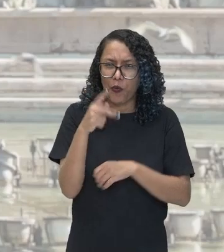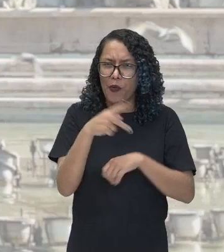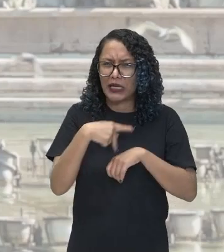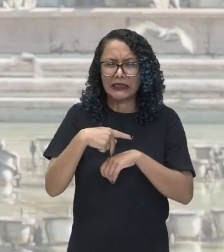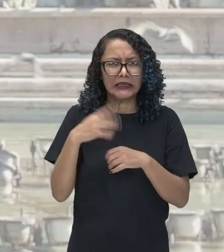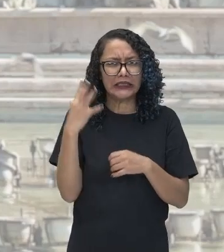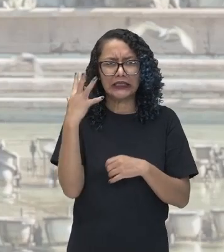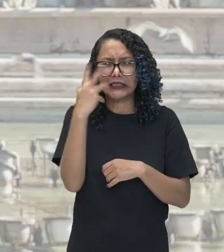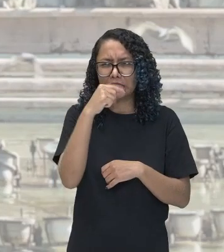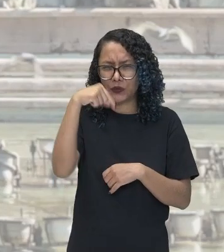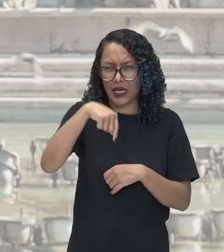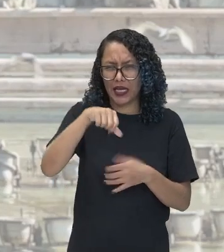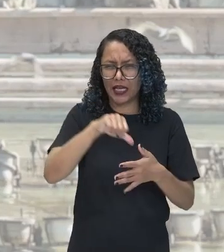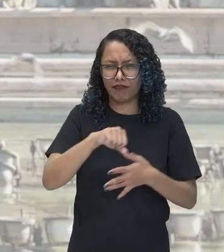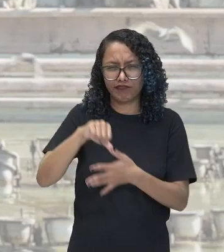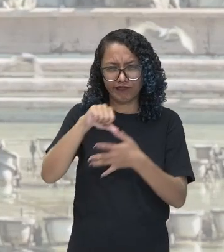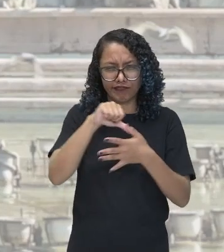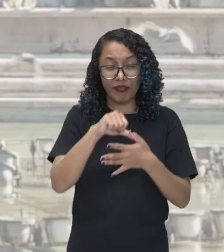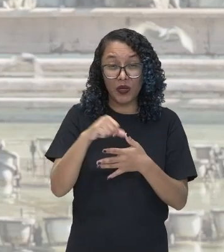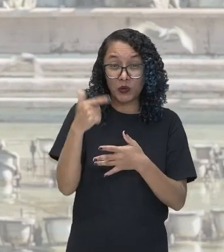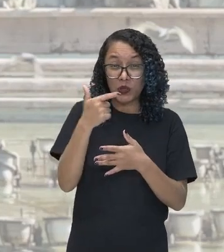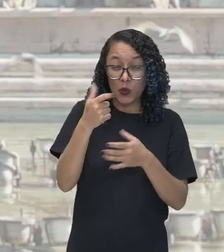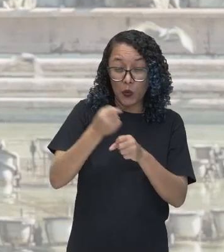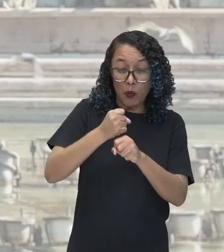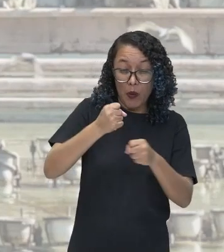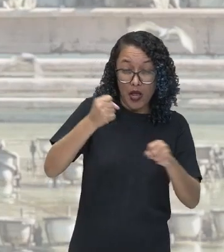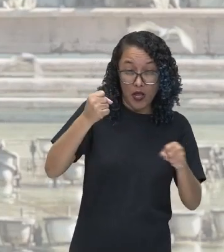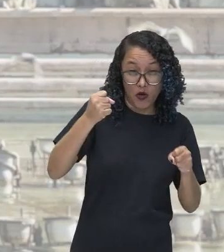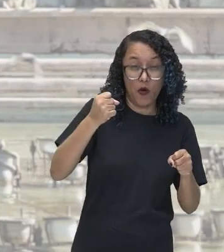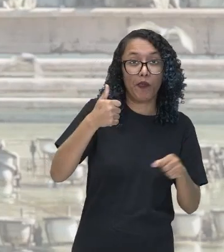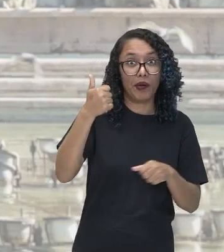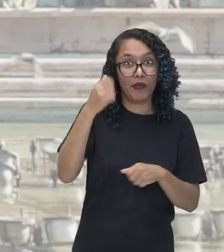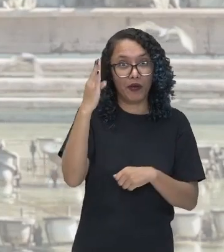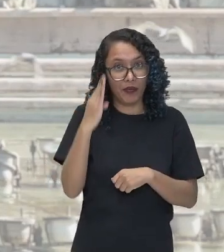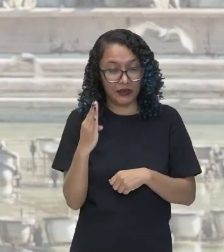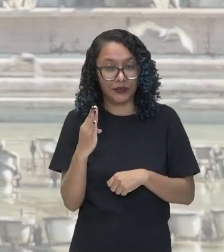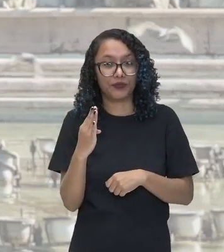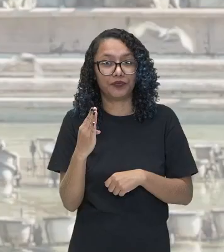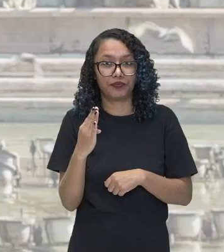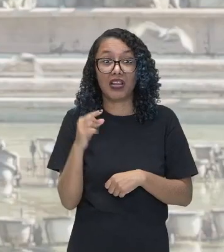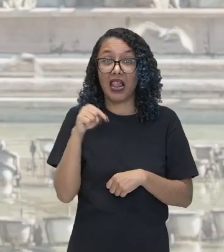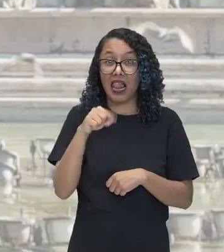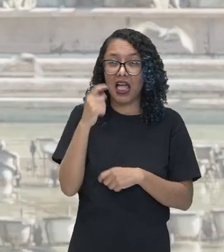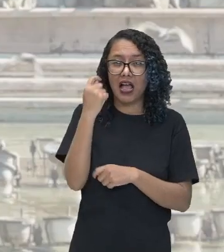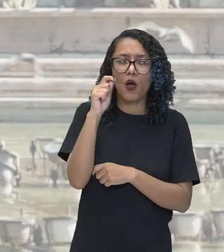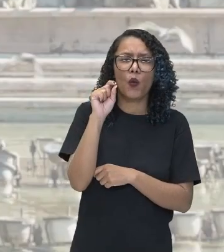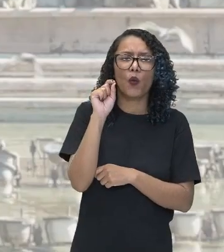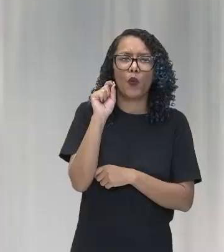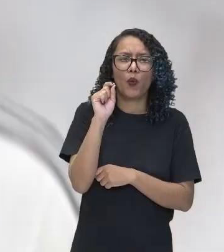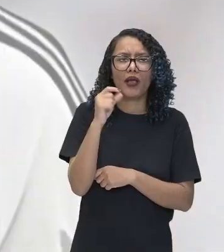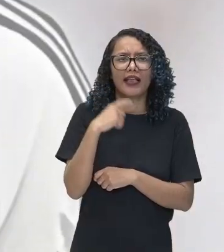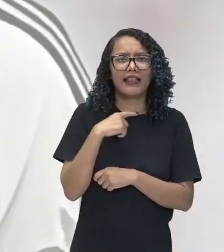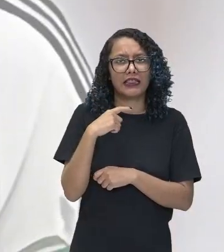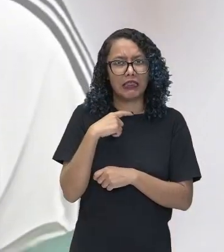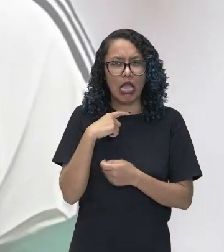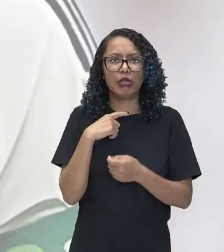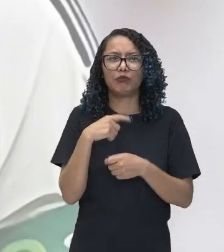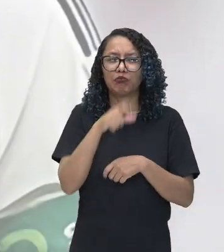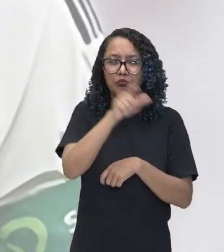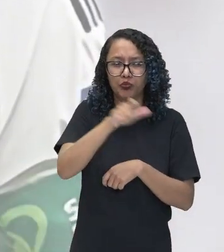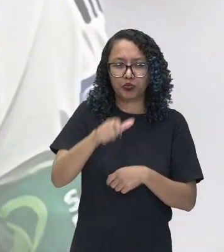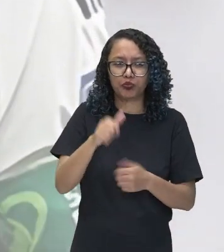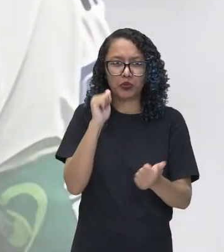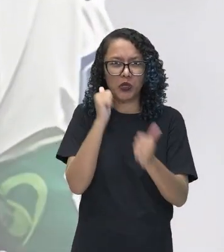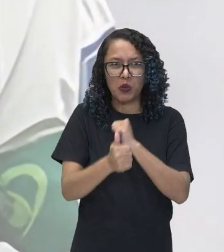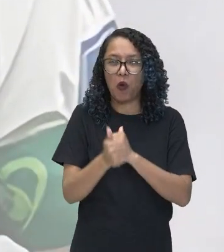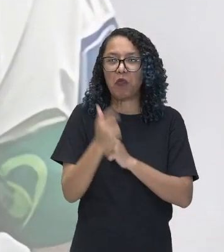do Sul, o segundo em extensão depois do Brasil. É de lá da Argentina que veio o grande jogador, né, o